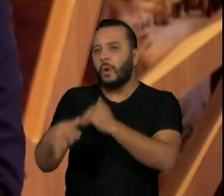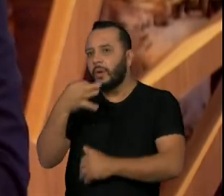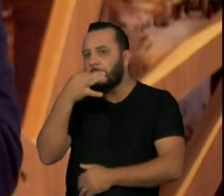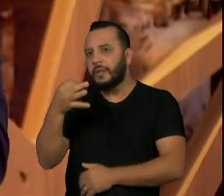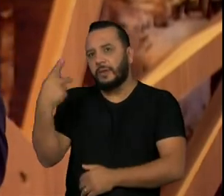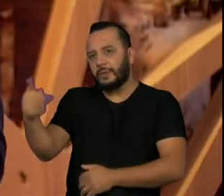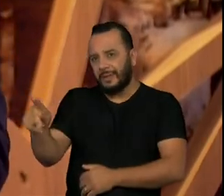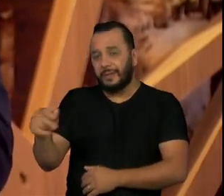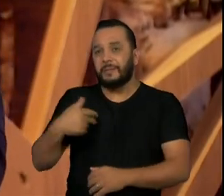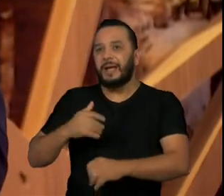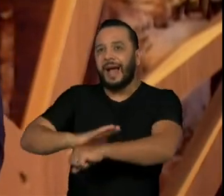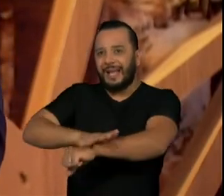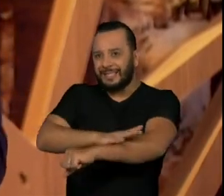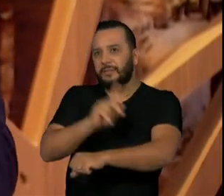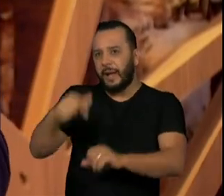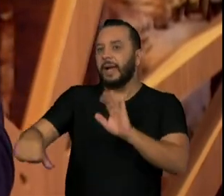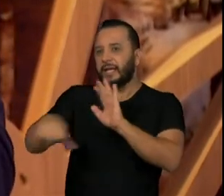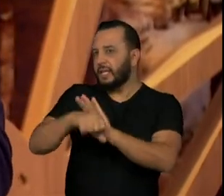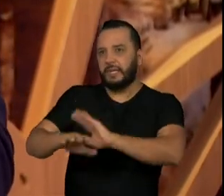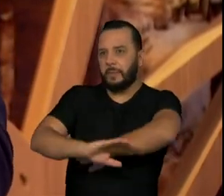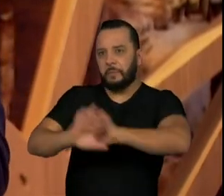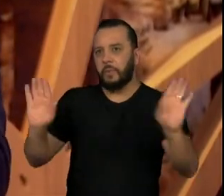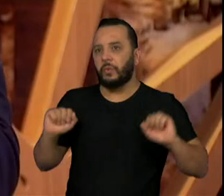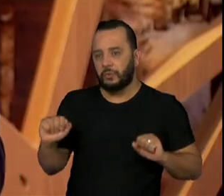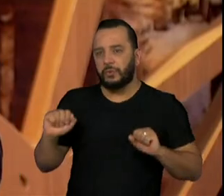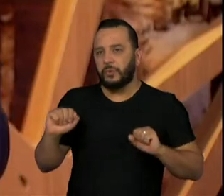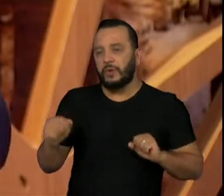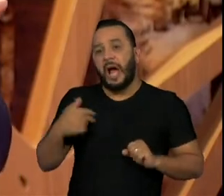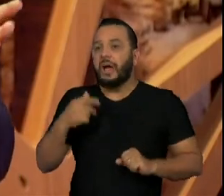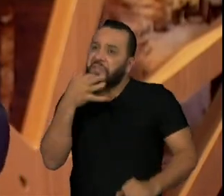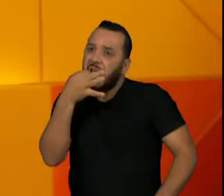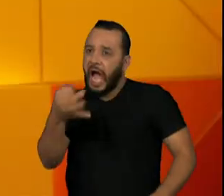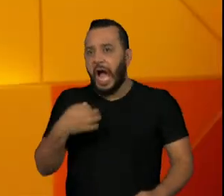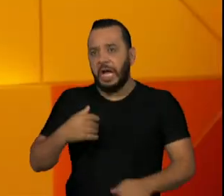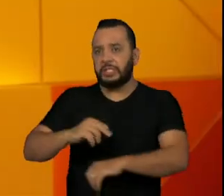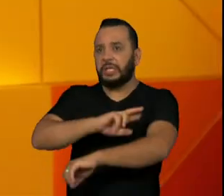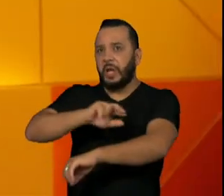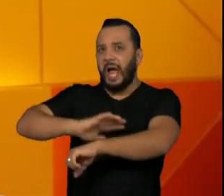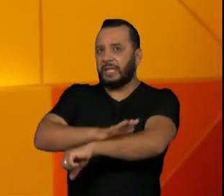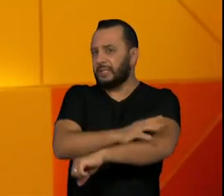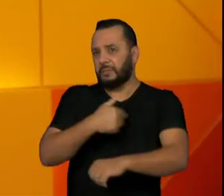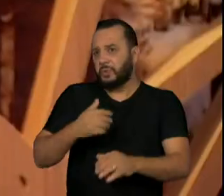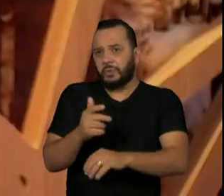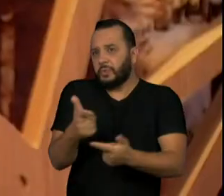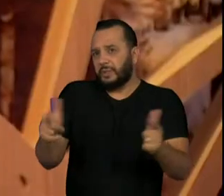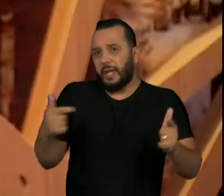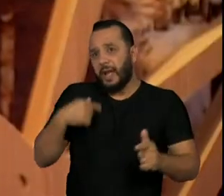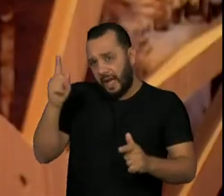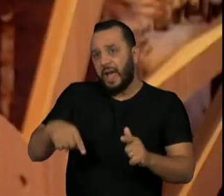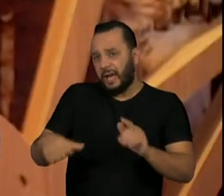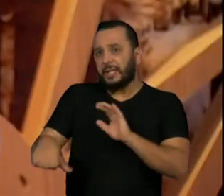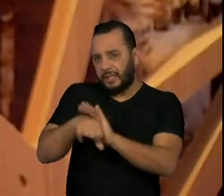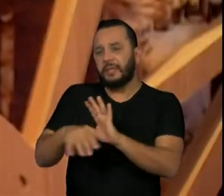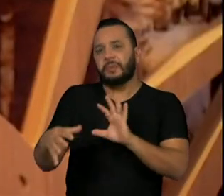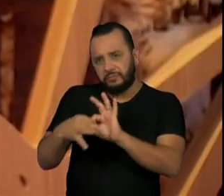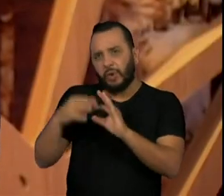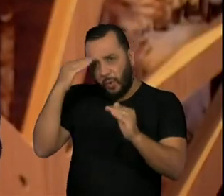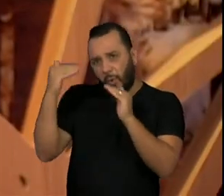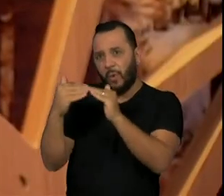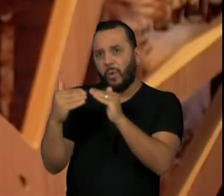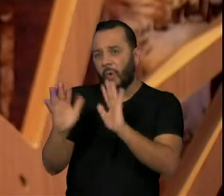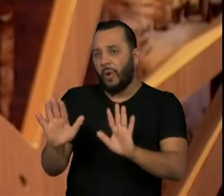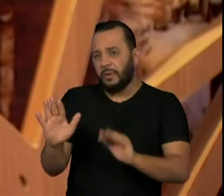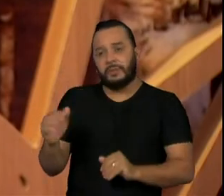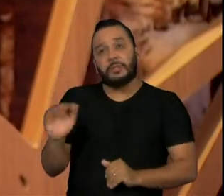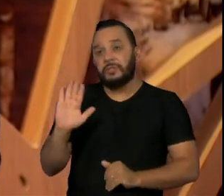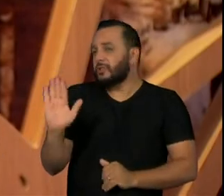minha. Racismo é crime, ponto. Aqui não tem cada um. O que você acha do racismo? Não existe isso. Isso aqui, unidade. Naquilo que